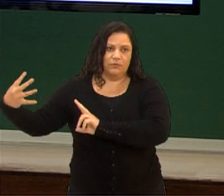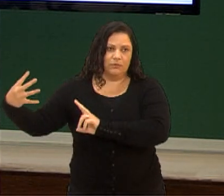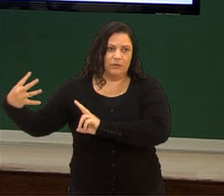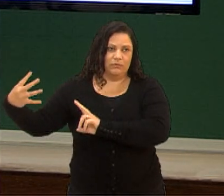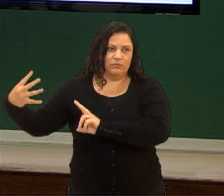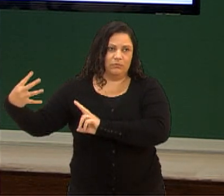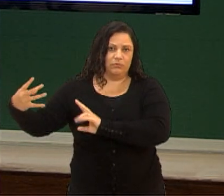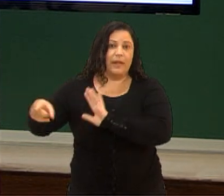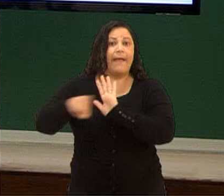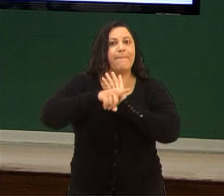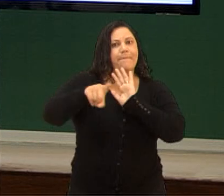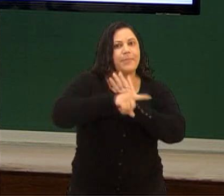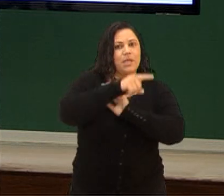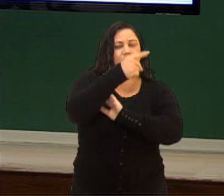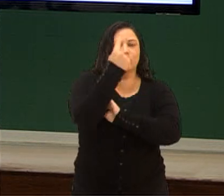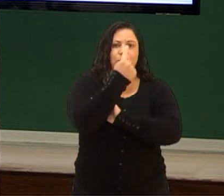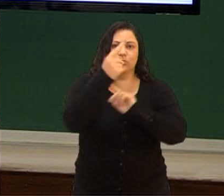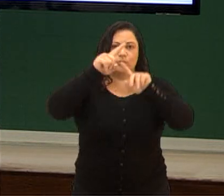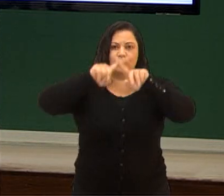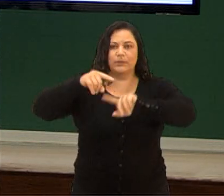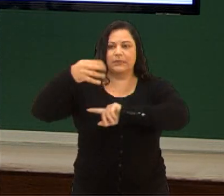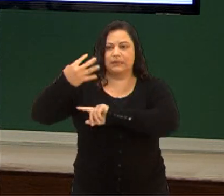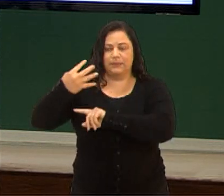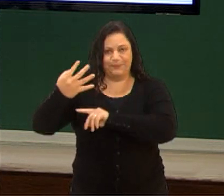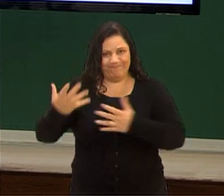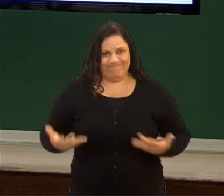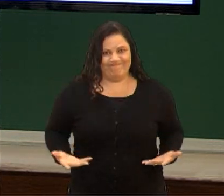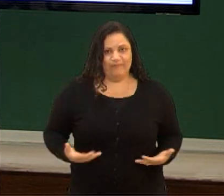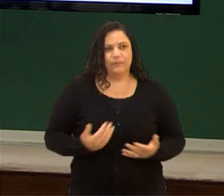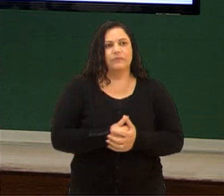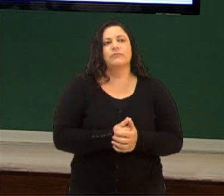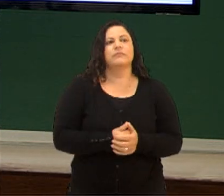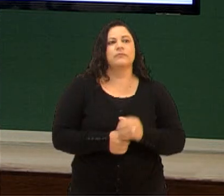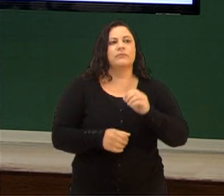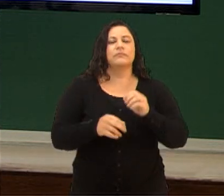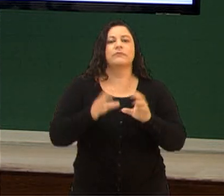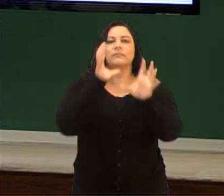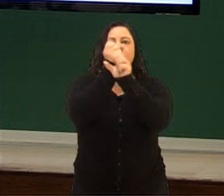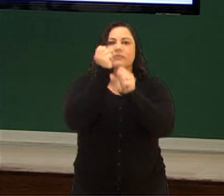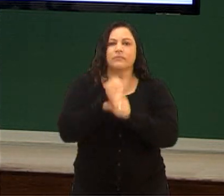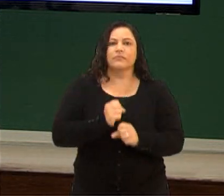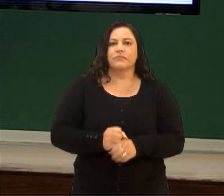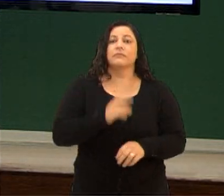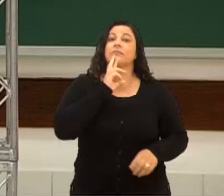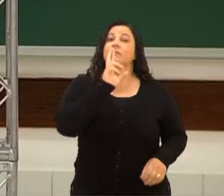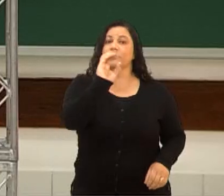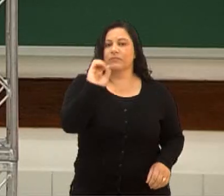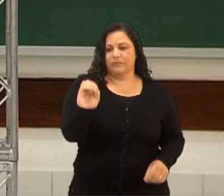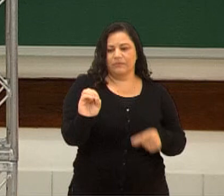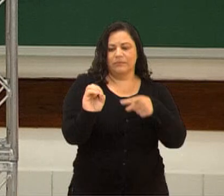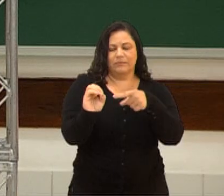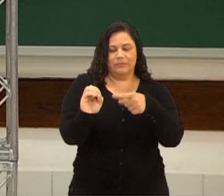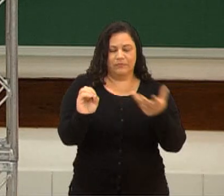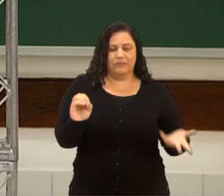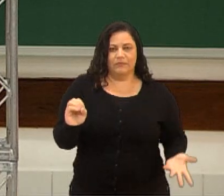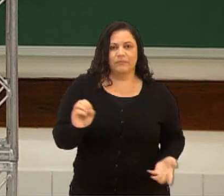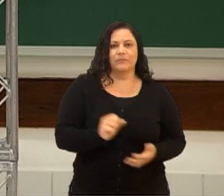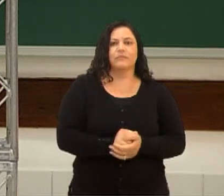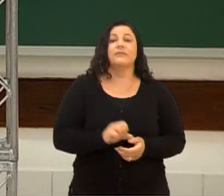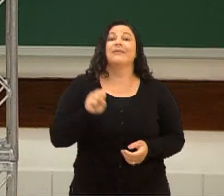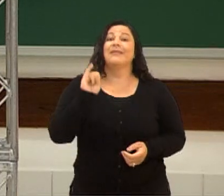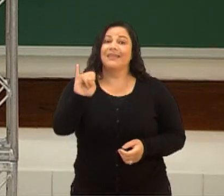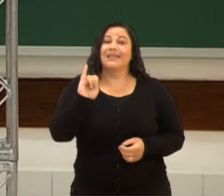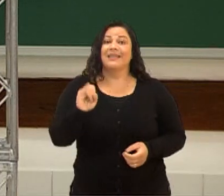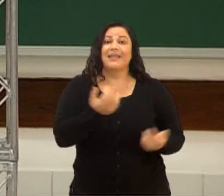principal, menos 1 vezes 4. Fazendo essa conta, olha quanto dá? Dá zero. O que isso significa? Se deu igual a